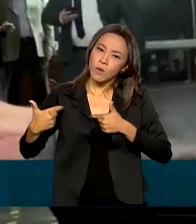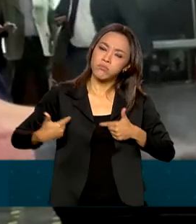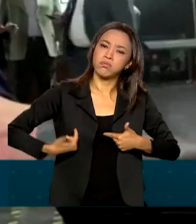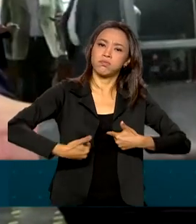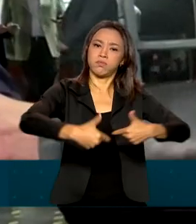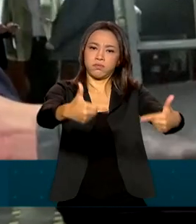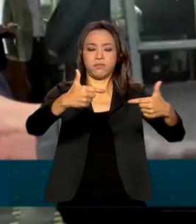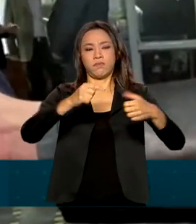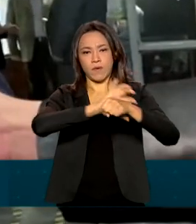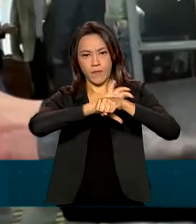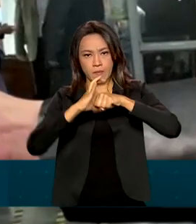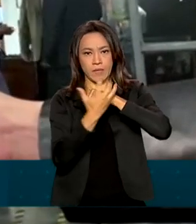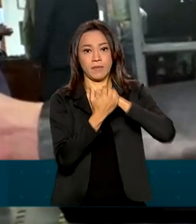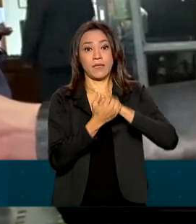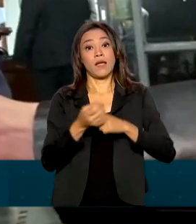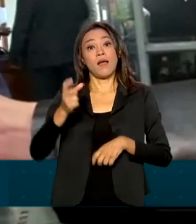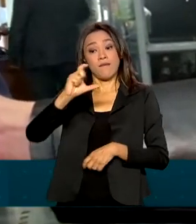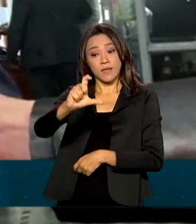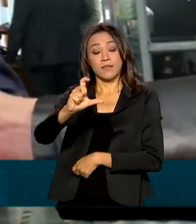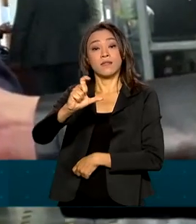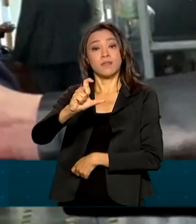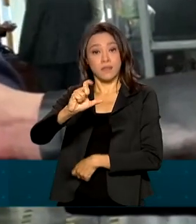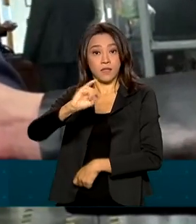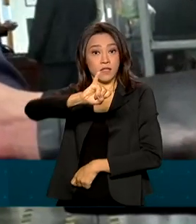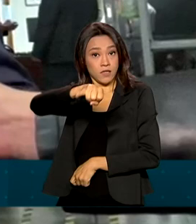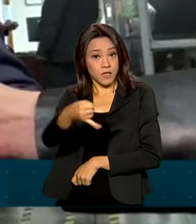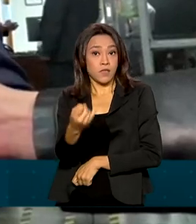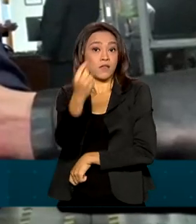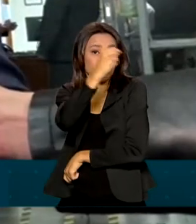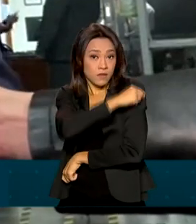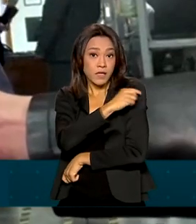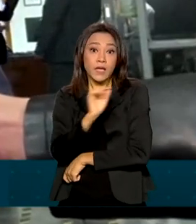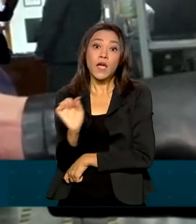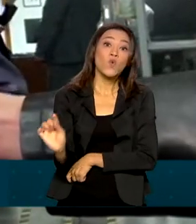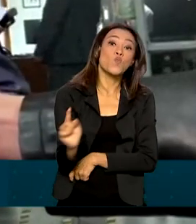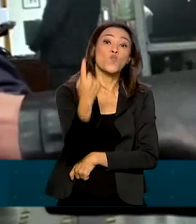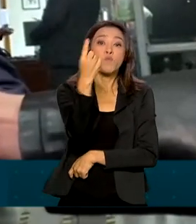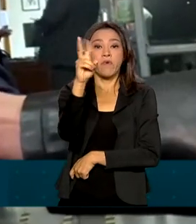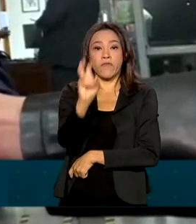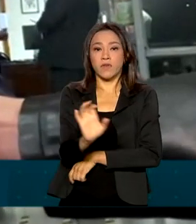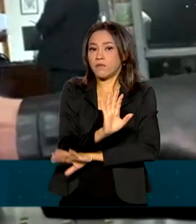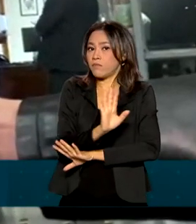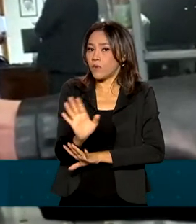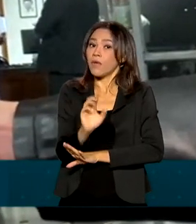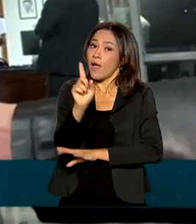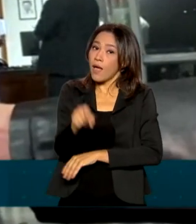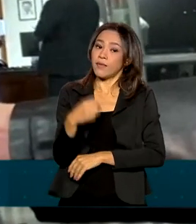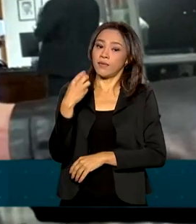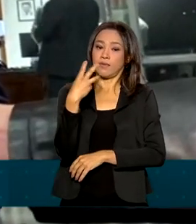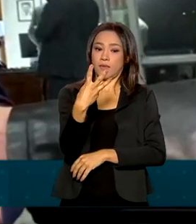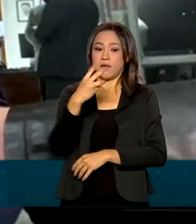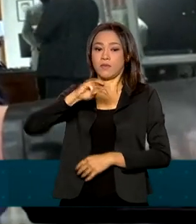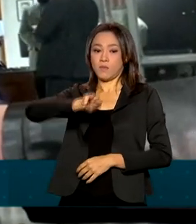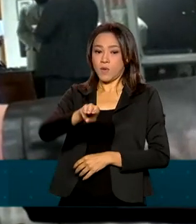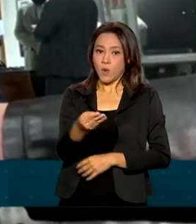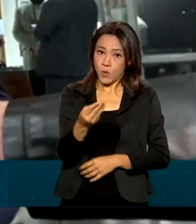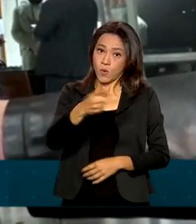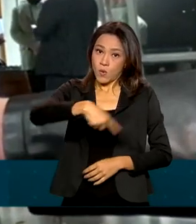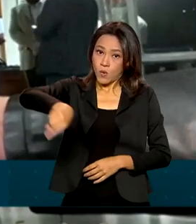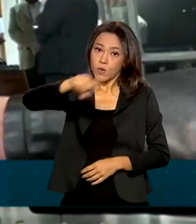No Brasil, a vacina Janssen é uma vacina que tem a vantagem de ser uma dose única, então são 3 milhões de